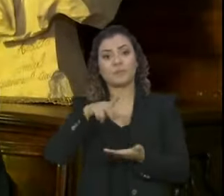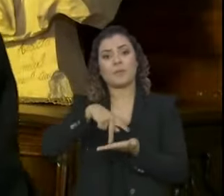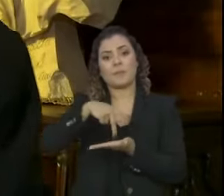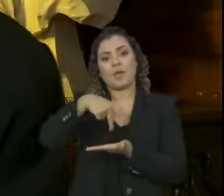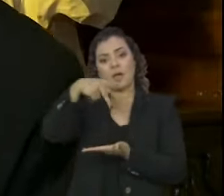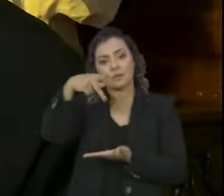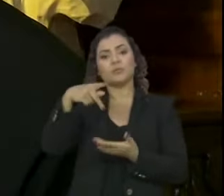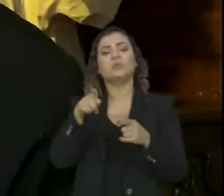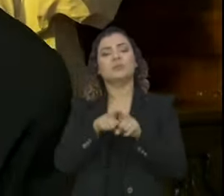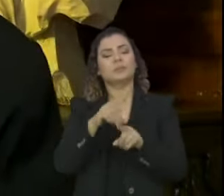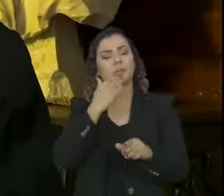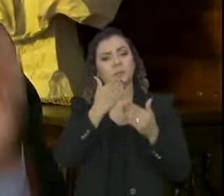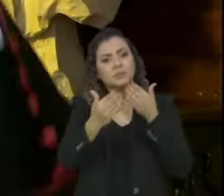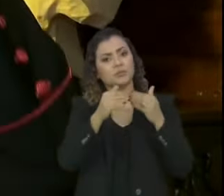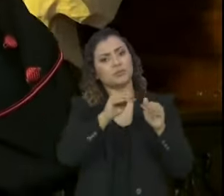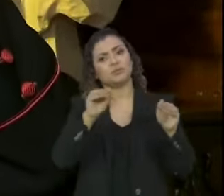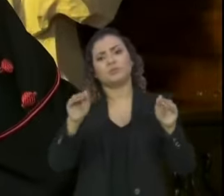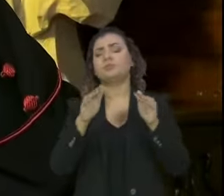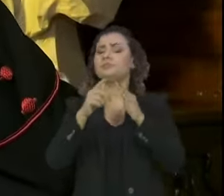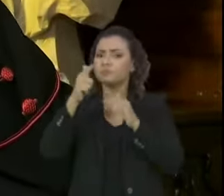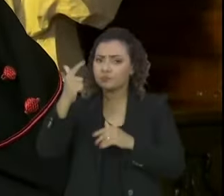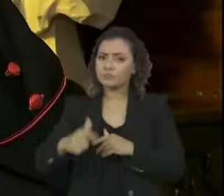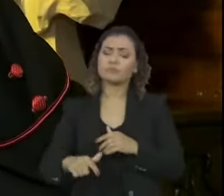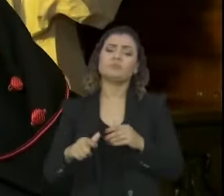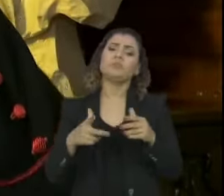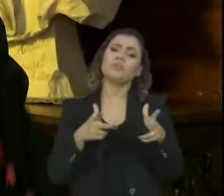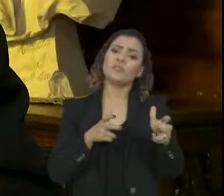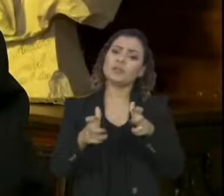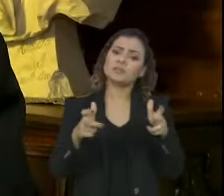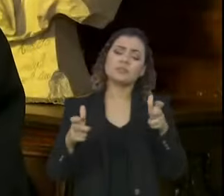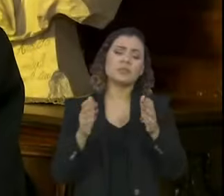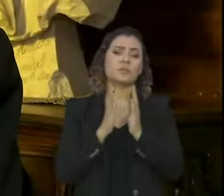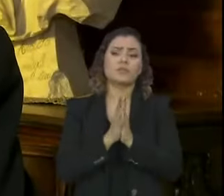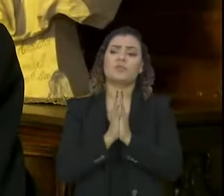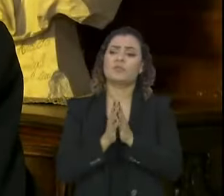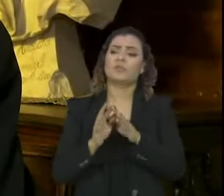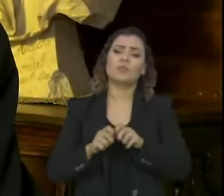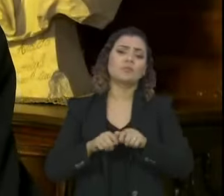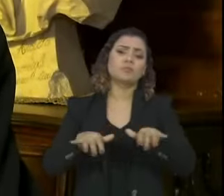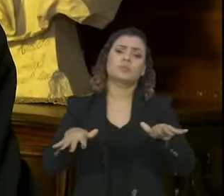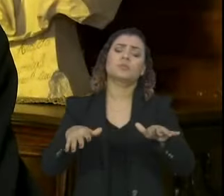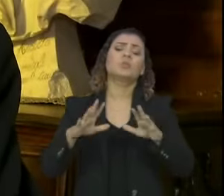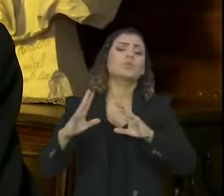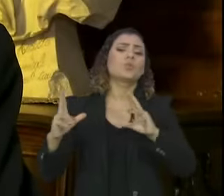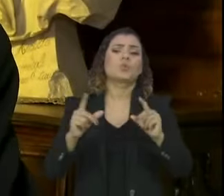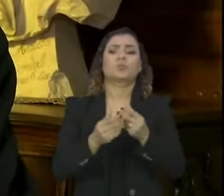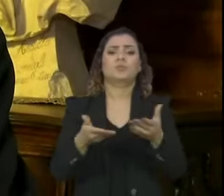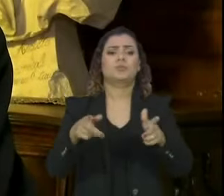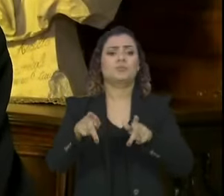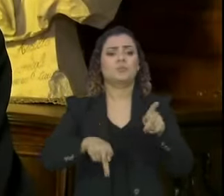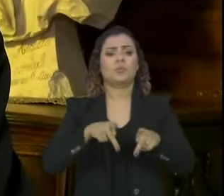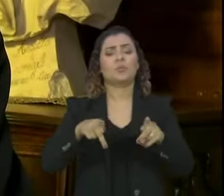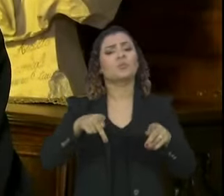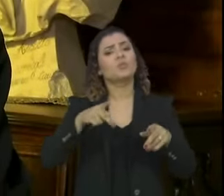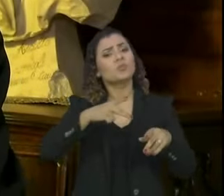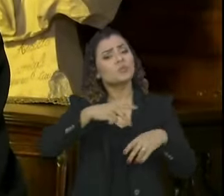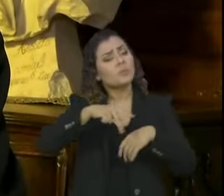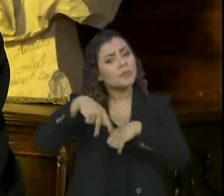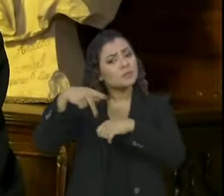da páscoa Apelou exatamente para isso que a vacina seja estendida para todos os povos então